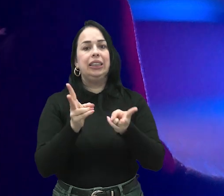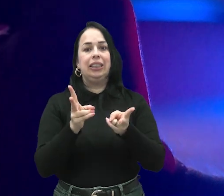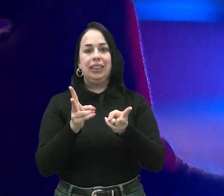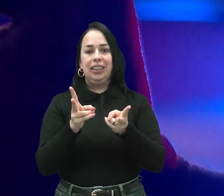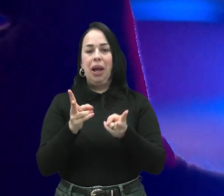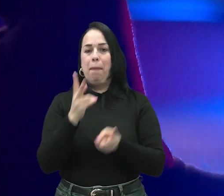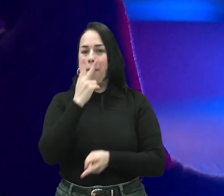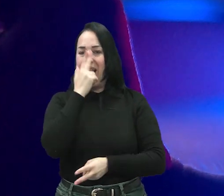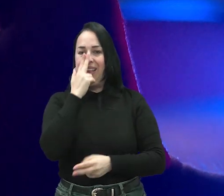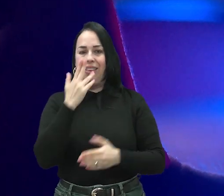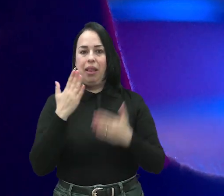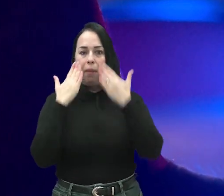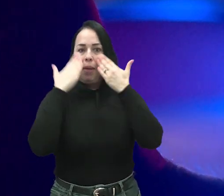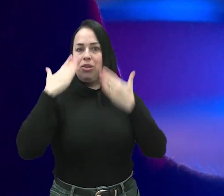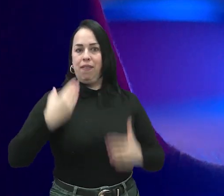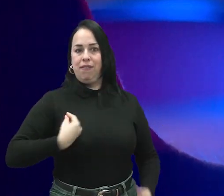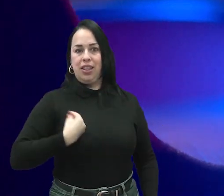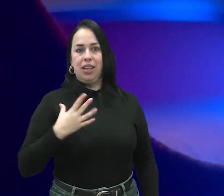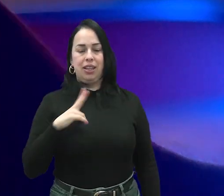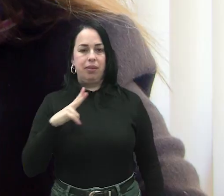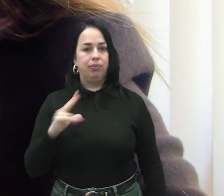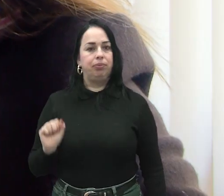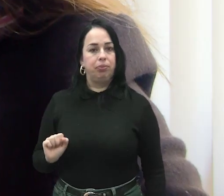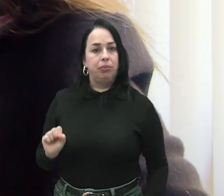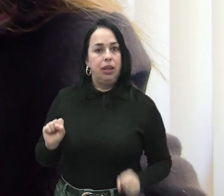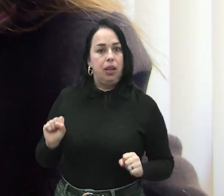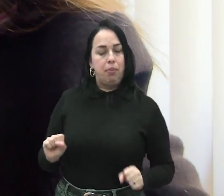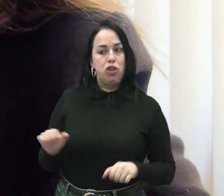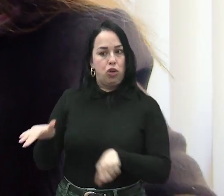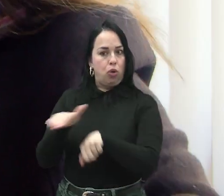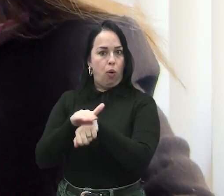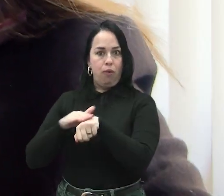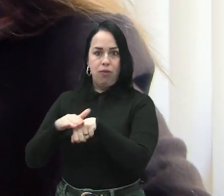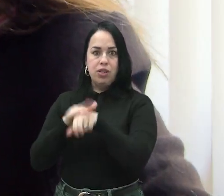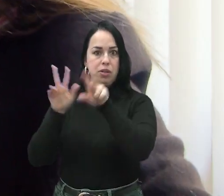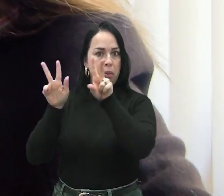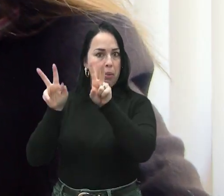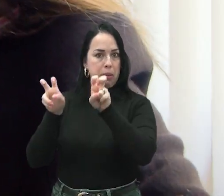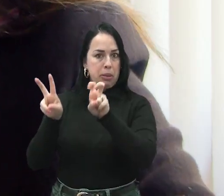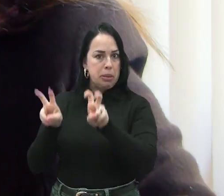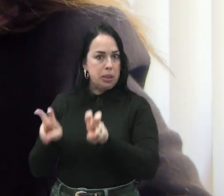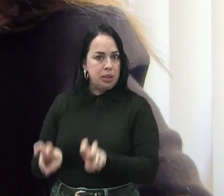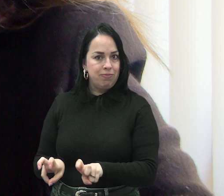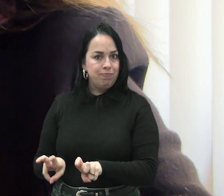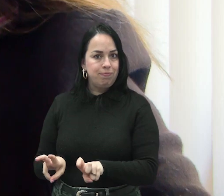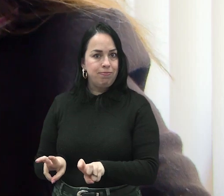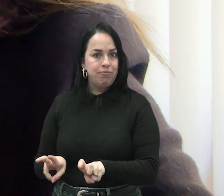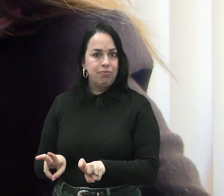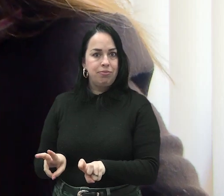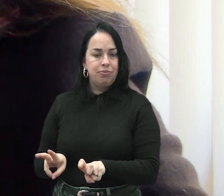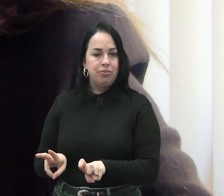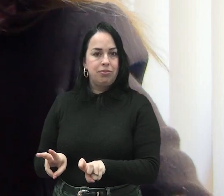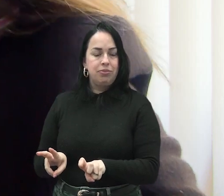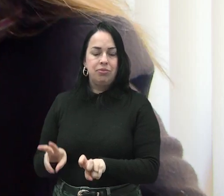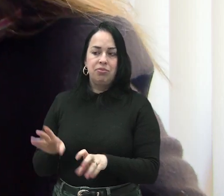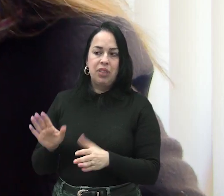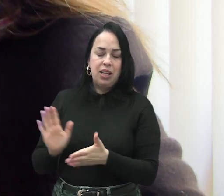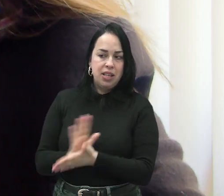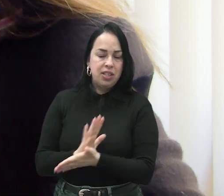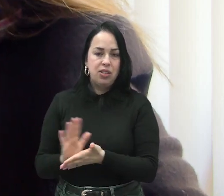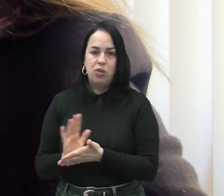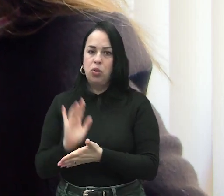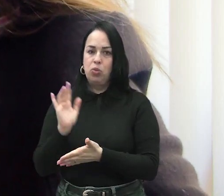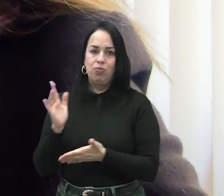vez mais um cartão de visitas. Eu posso dizer, conversar sobre os assuntos que em alguns momentos da minha vida